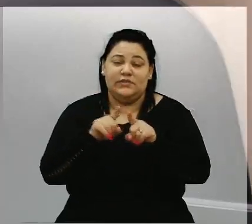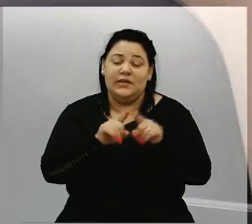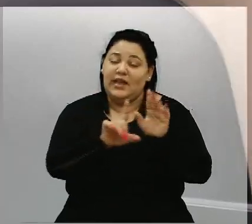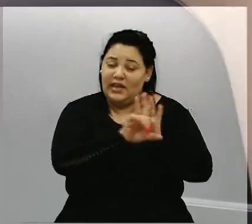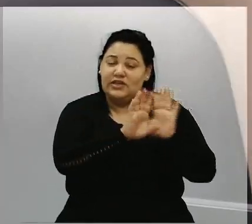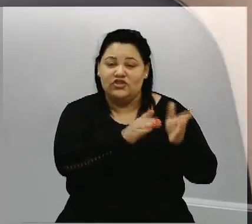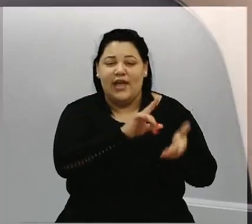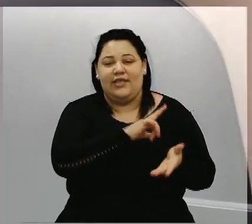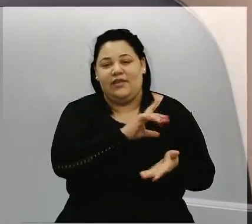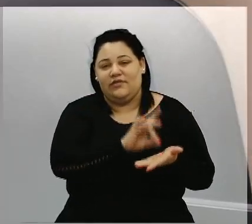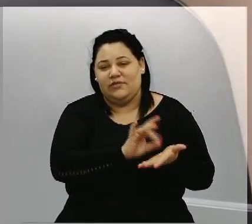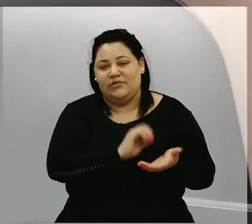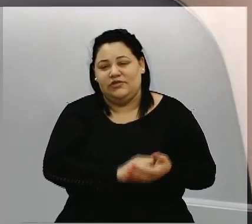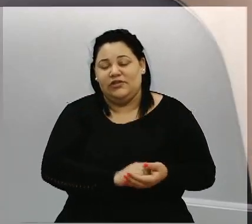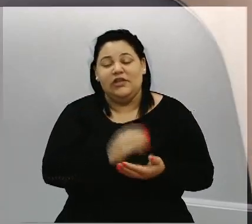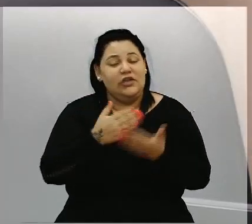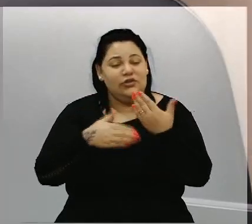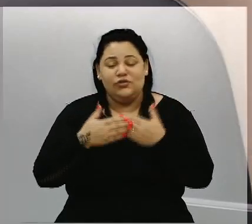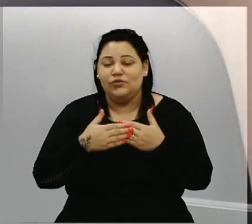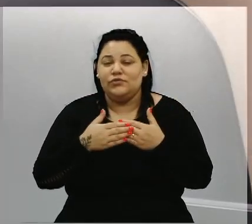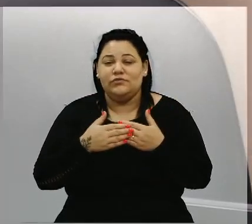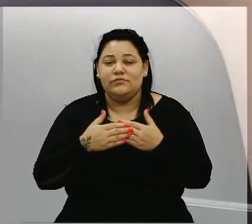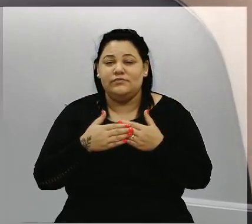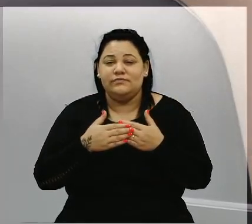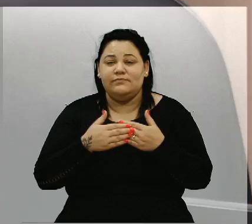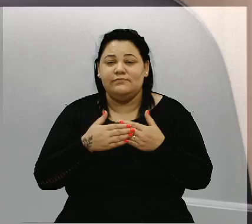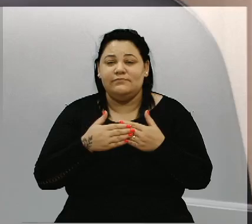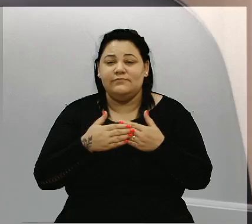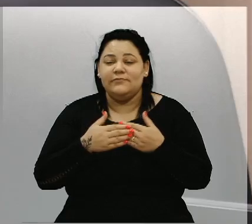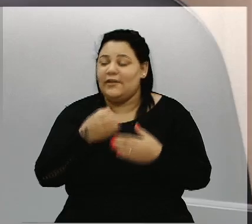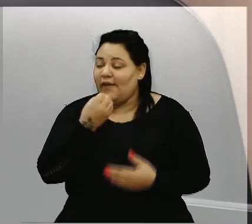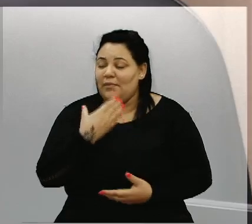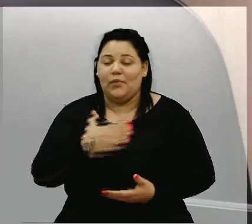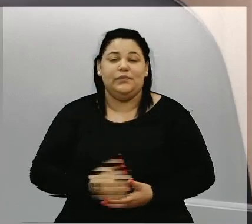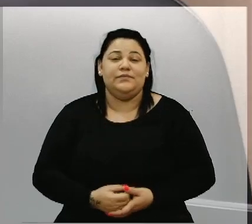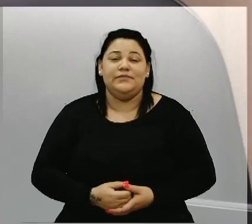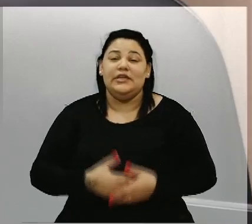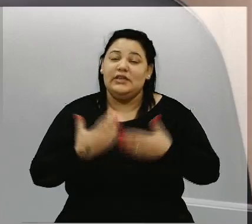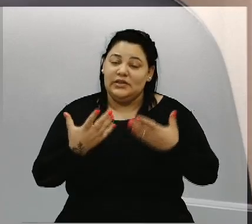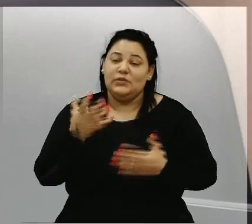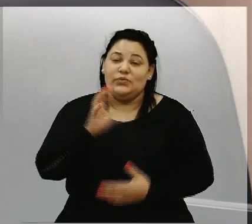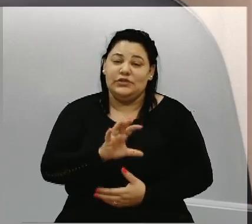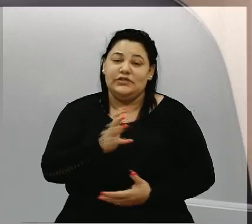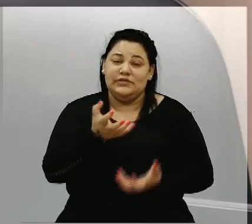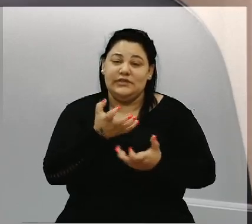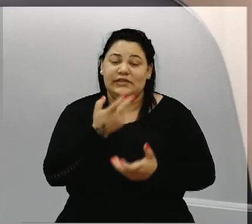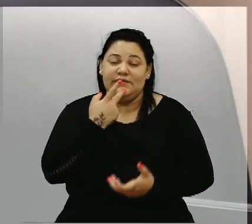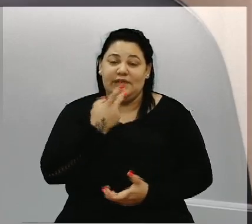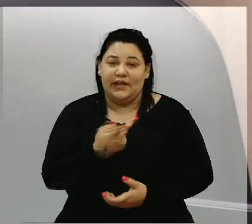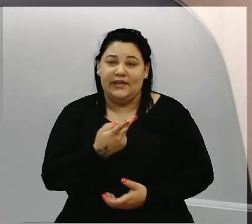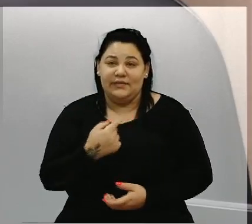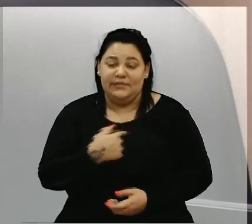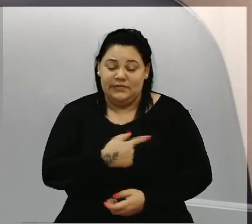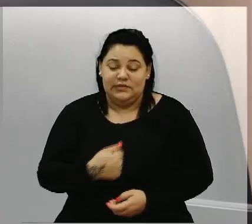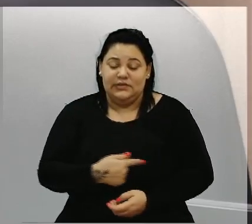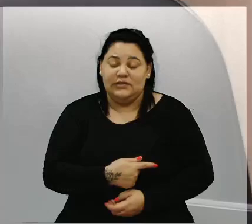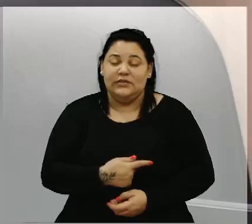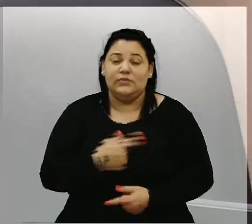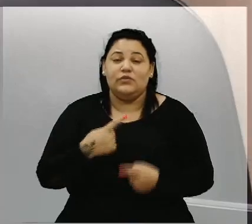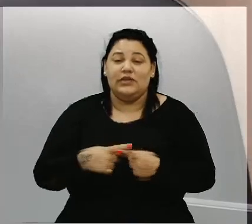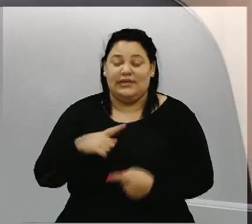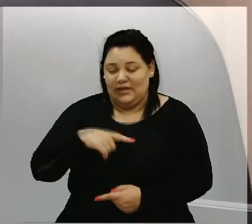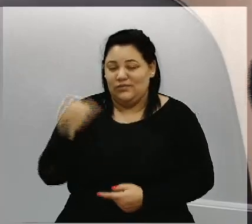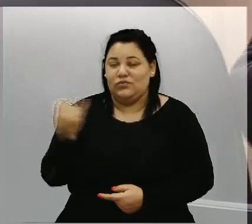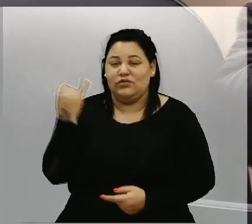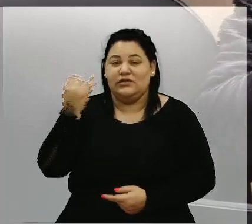existe e tudo estaria pacificado. Então, fiz questão de fazer referência, vereador Zanquim, pela importância